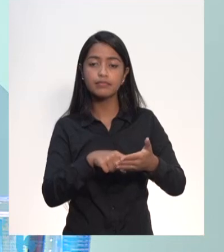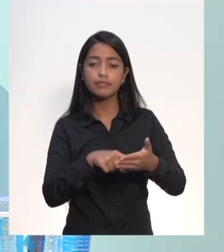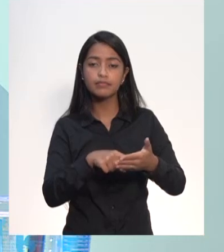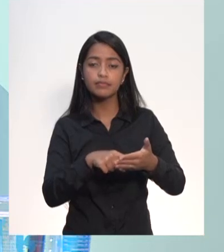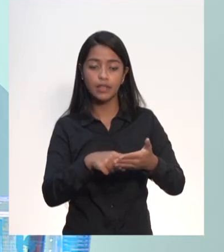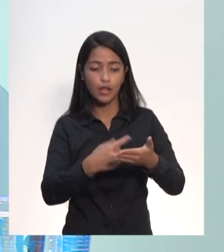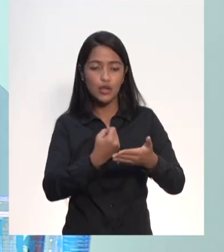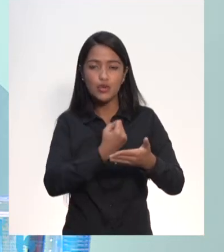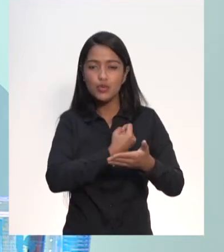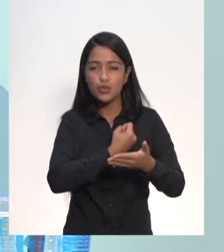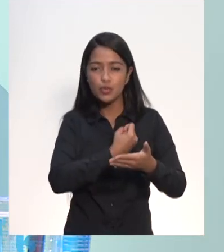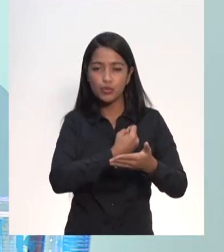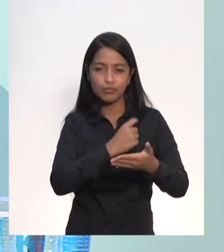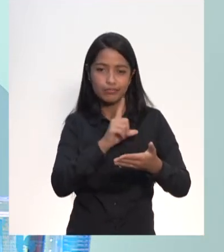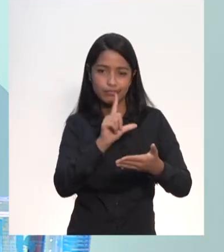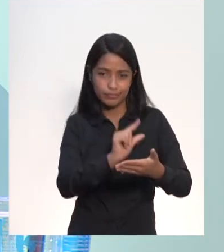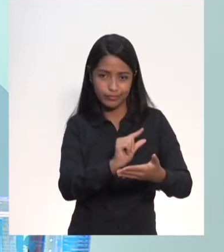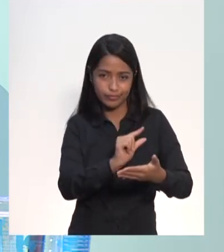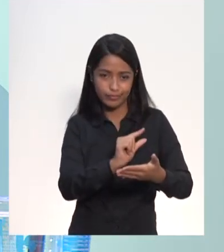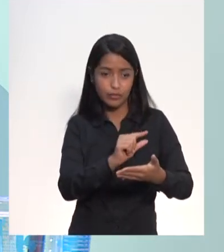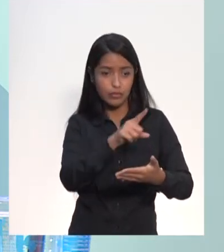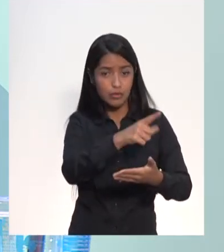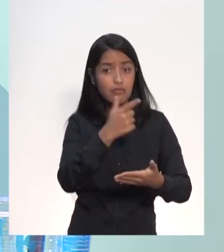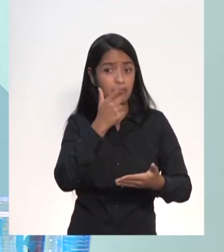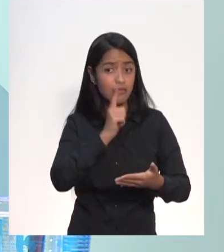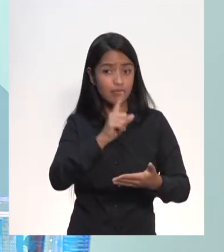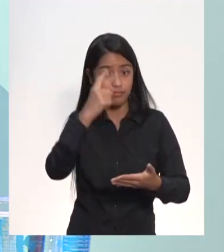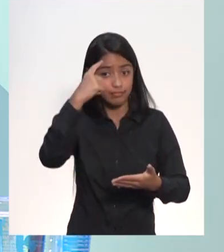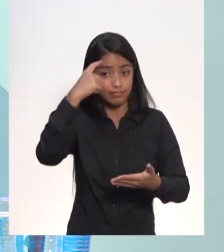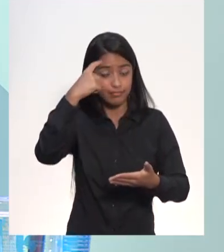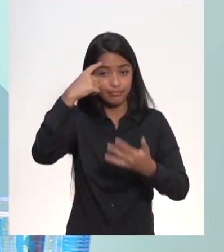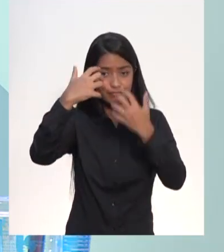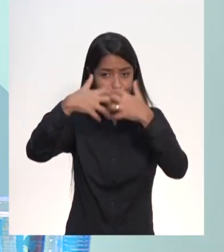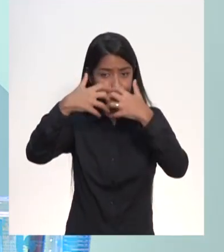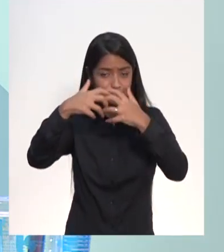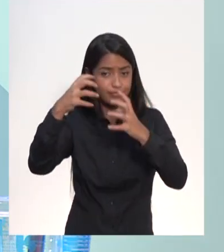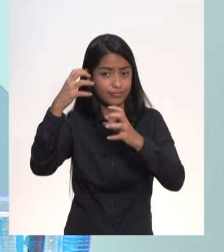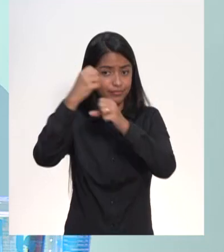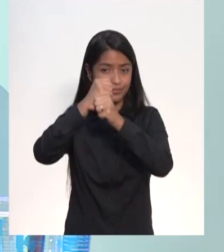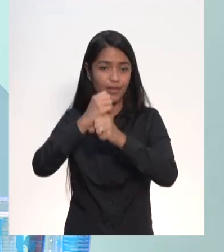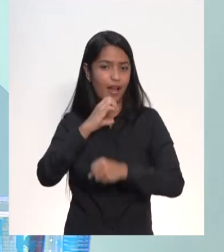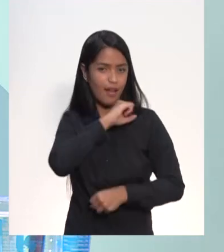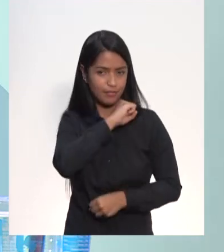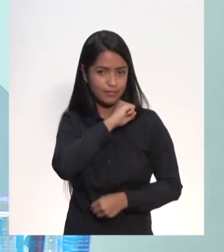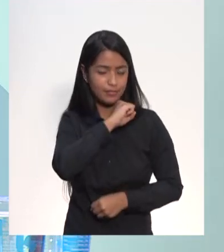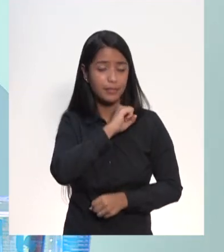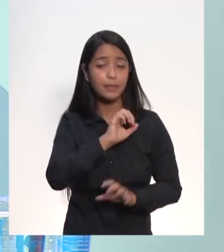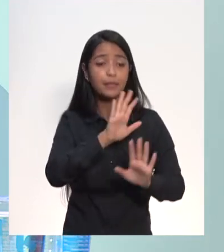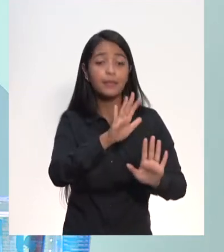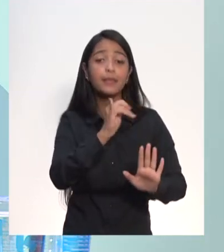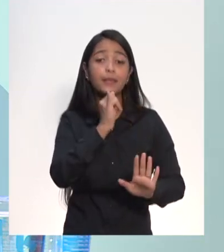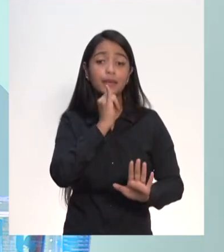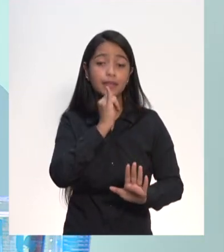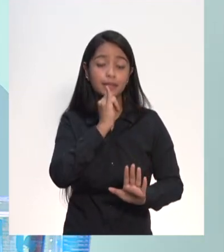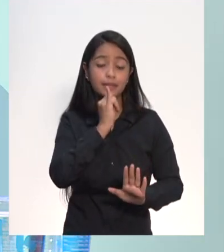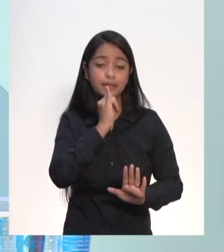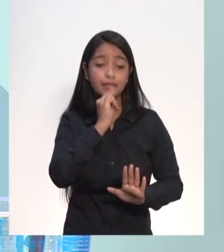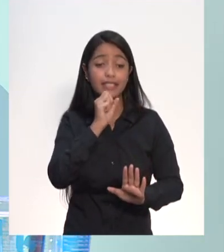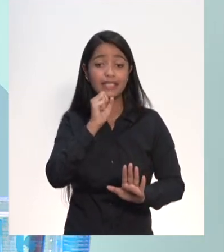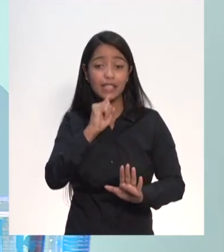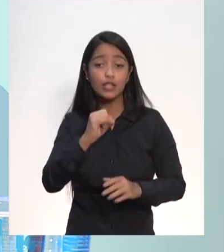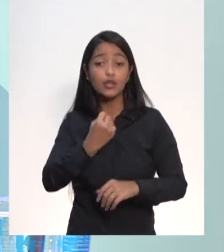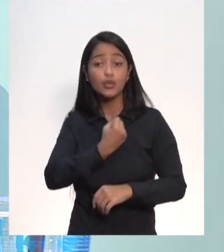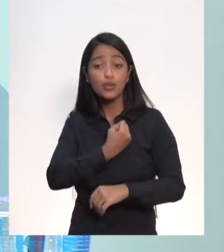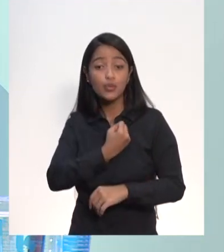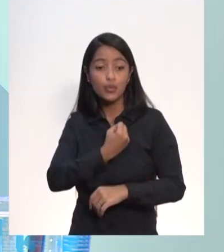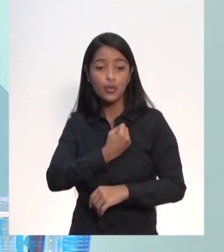pouco menores, então você conseguiu realizar um cálculo mental rapidamente, você conseguiu fazer um rascunho ali. Mas e se a gente ampliar a escala? Se os